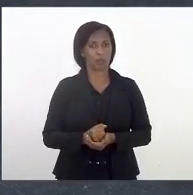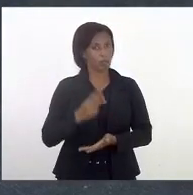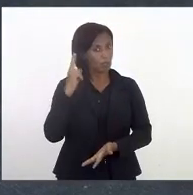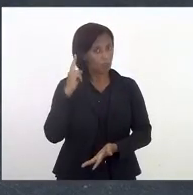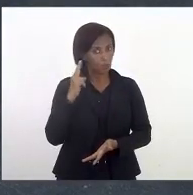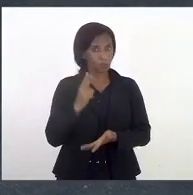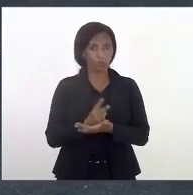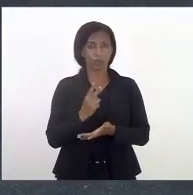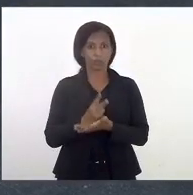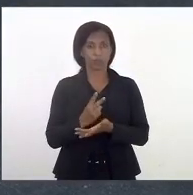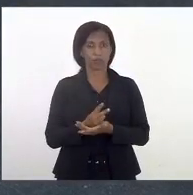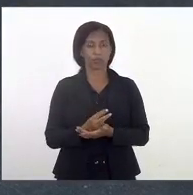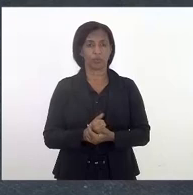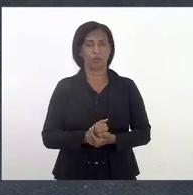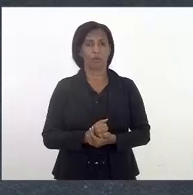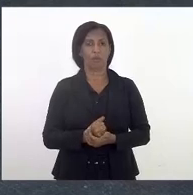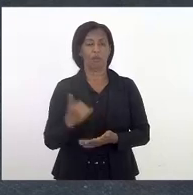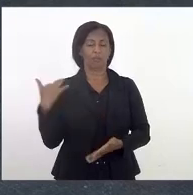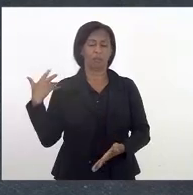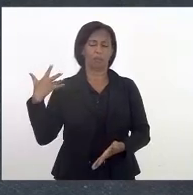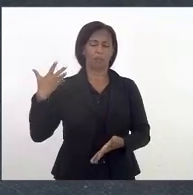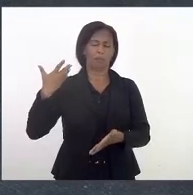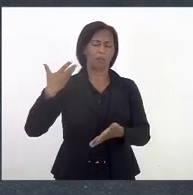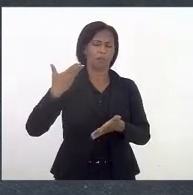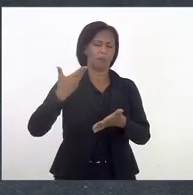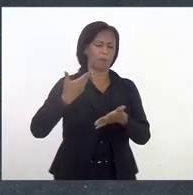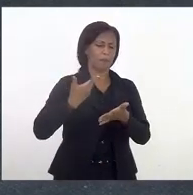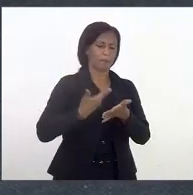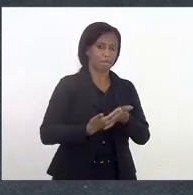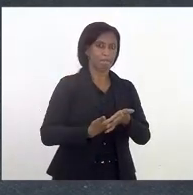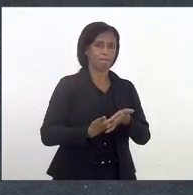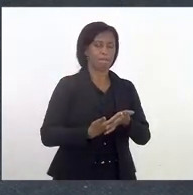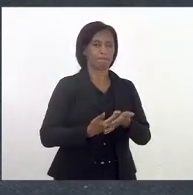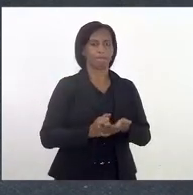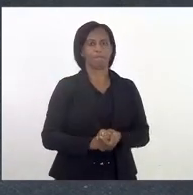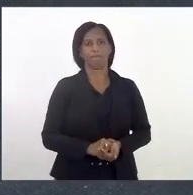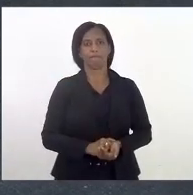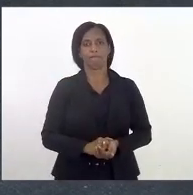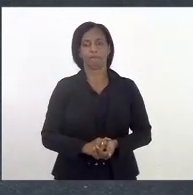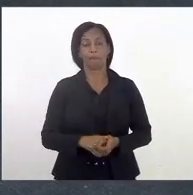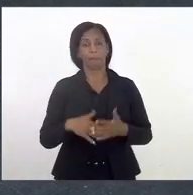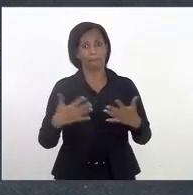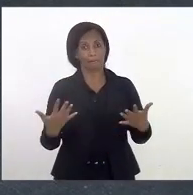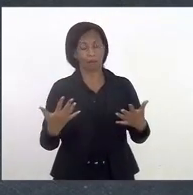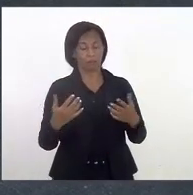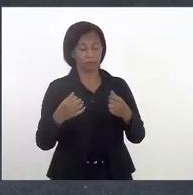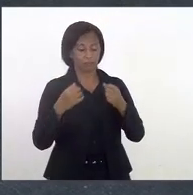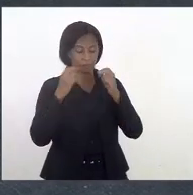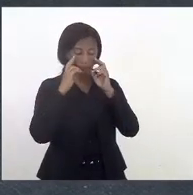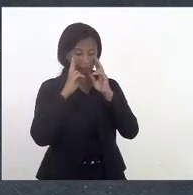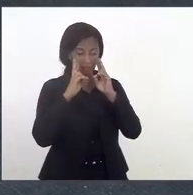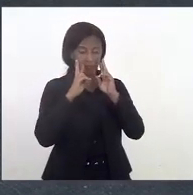até chegado os tempos atuais bom então só ponto de vista é do que